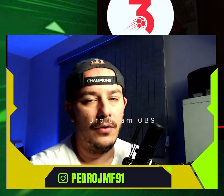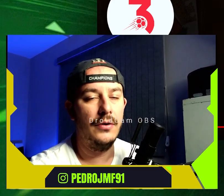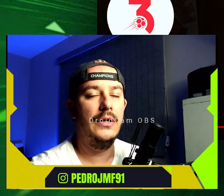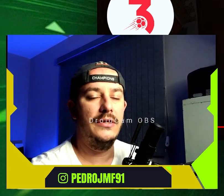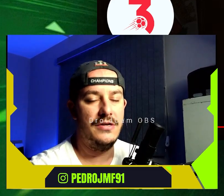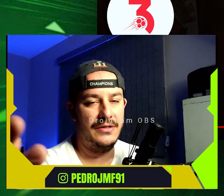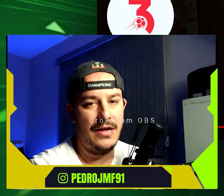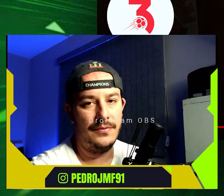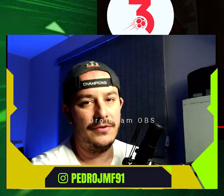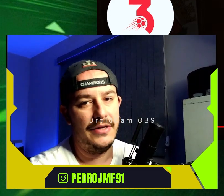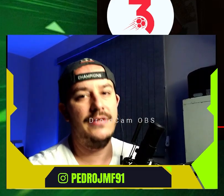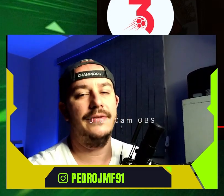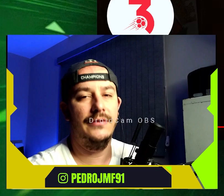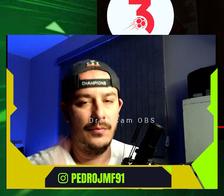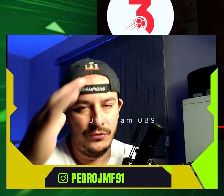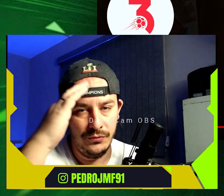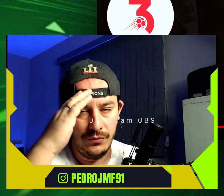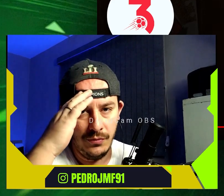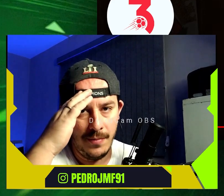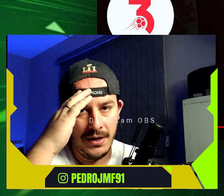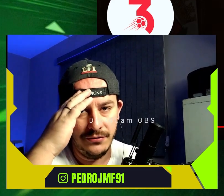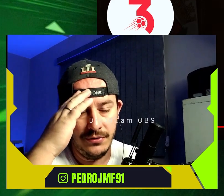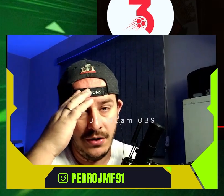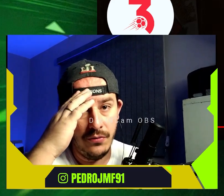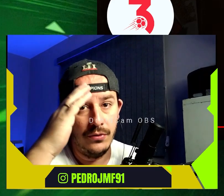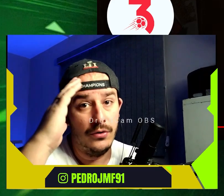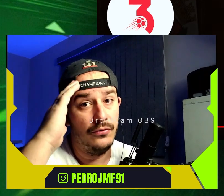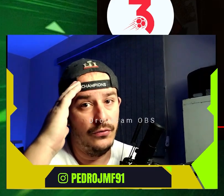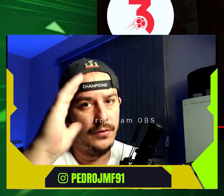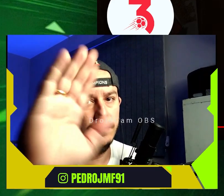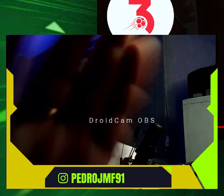para o futebol a gente traz para vocês tamo junto um abraço e eu fui